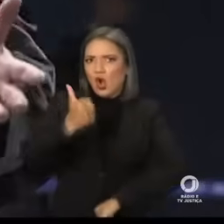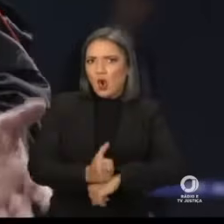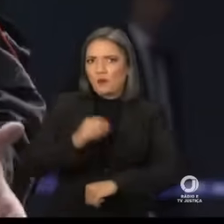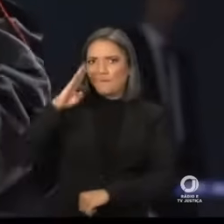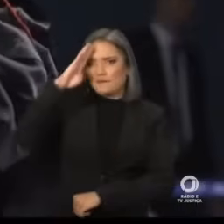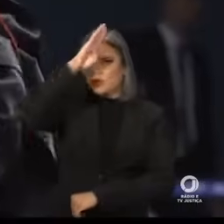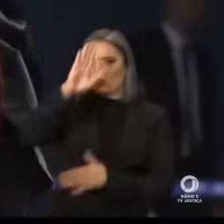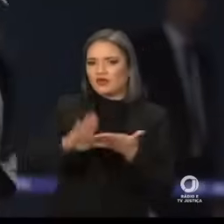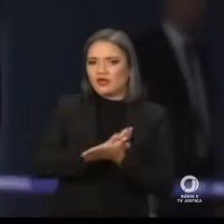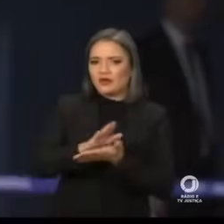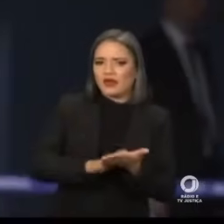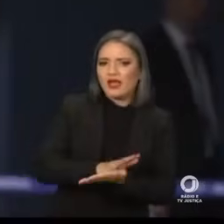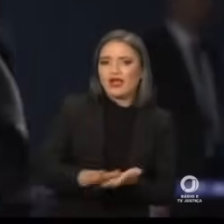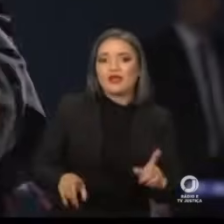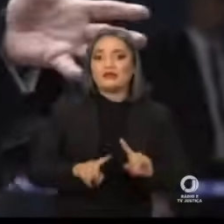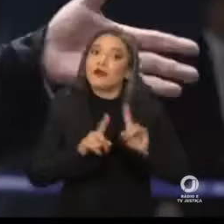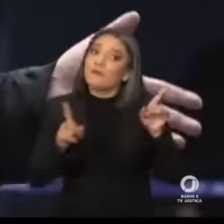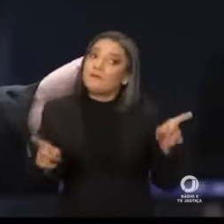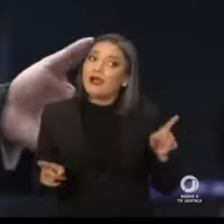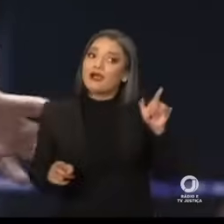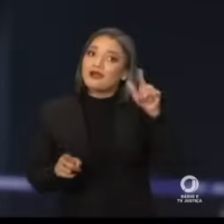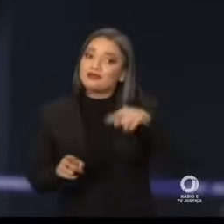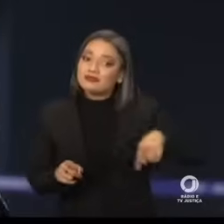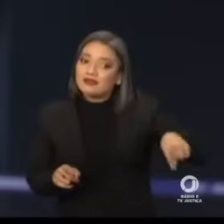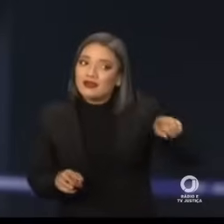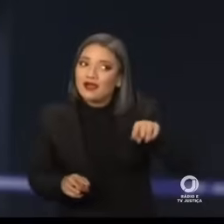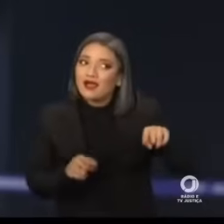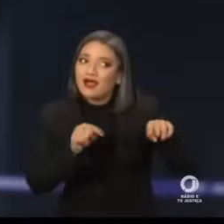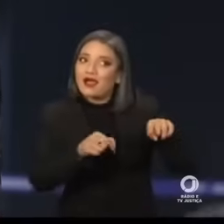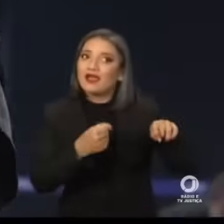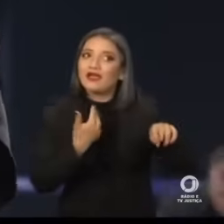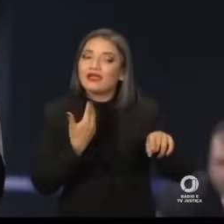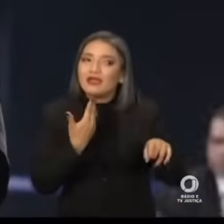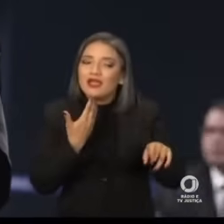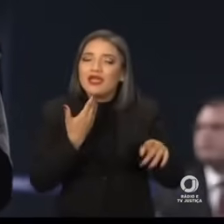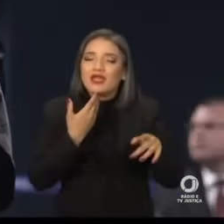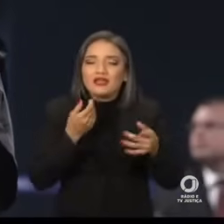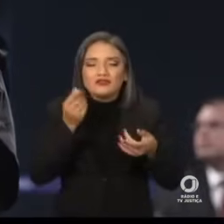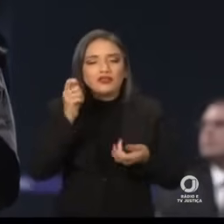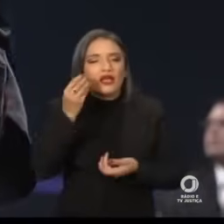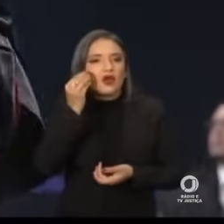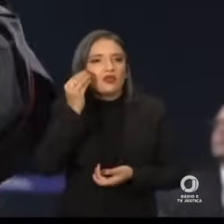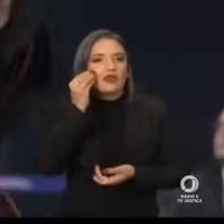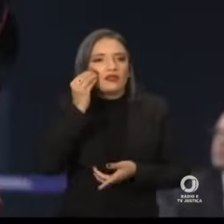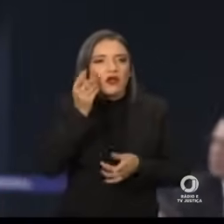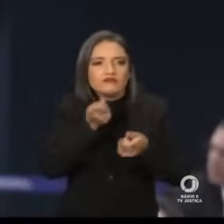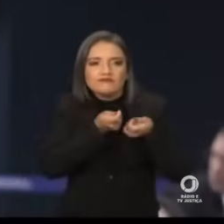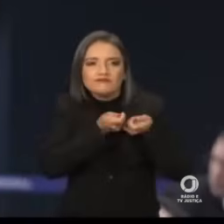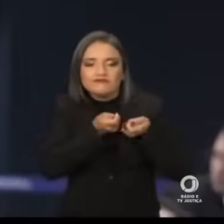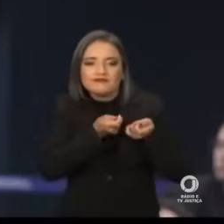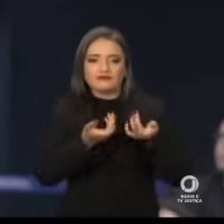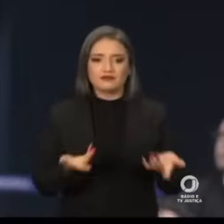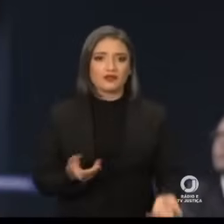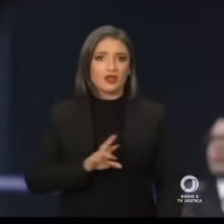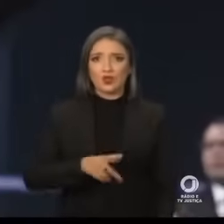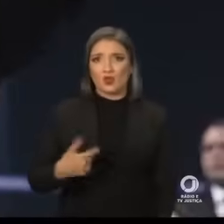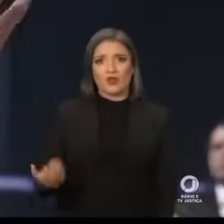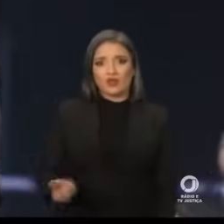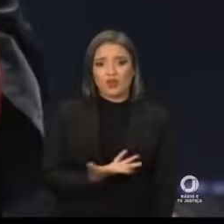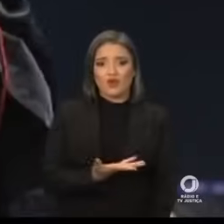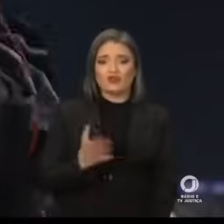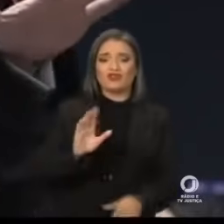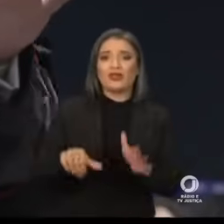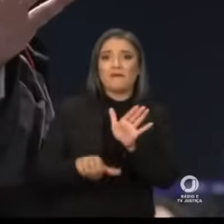que a autoridade queria conduzir para isso. Isso está escrito. E, aliás, isso também não é uma novidade, porque isso já tinha saído lá na primeira matéria da